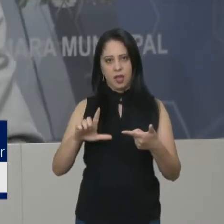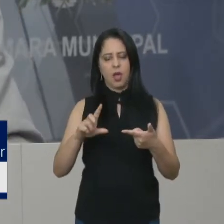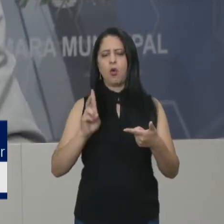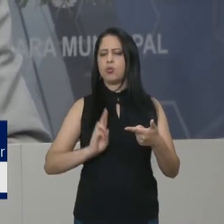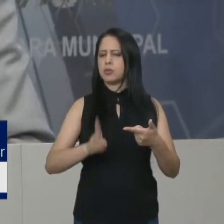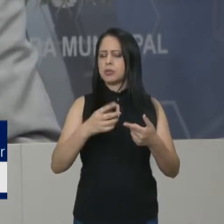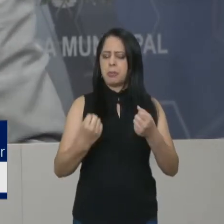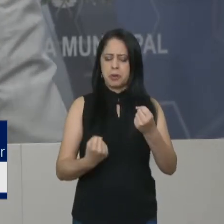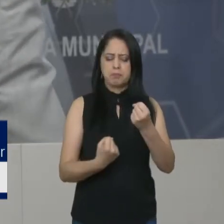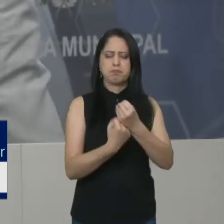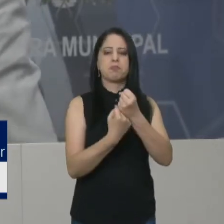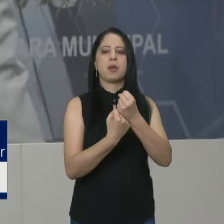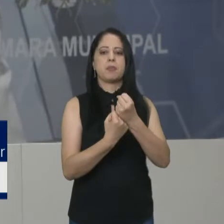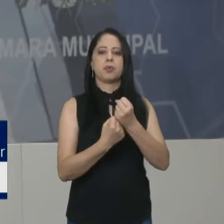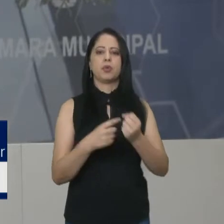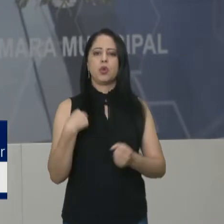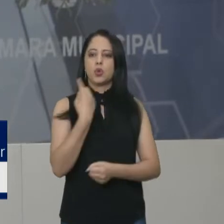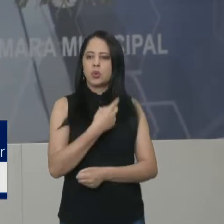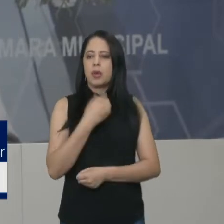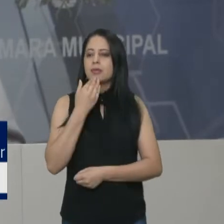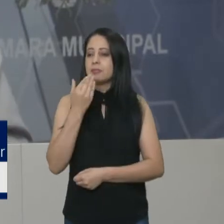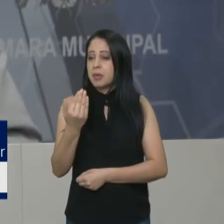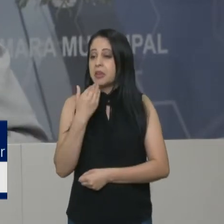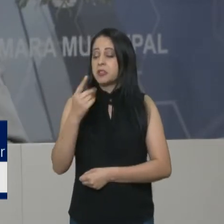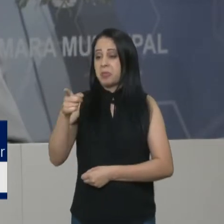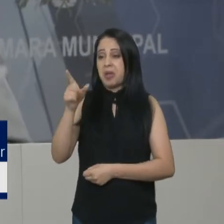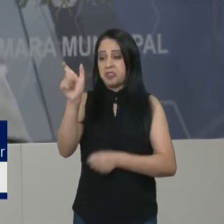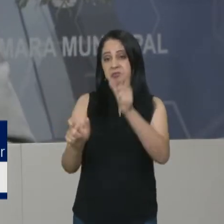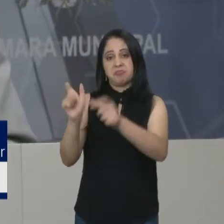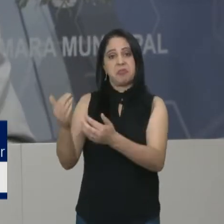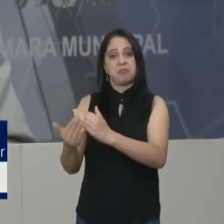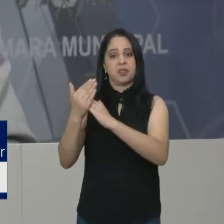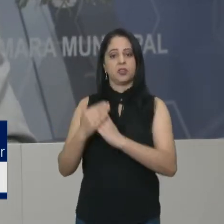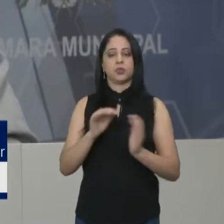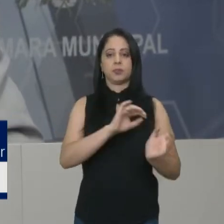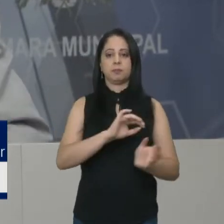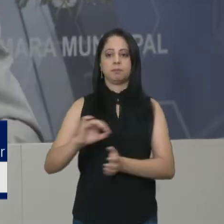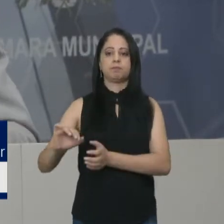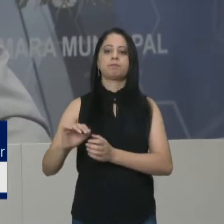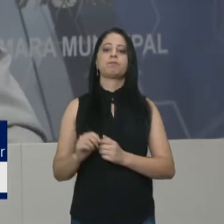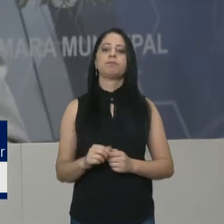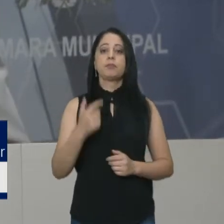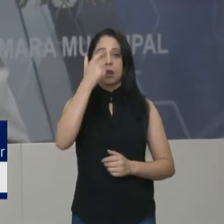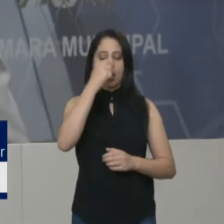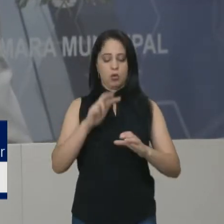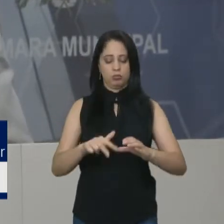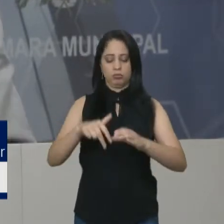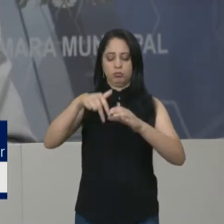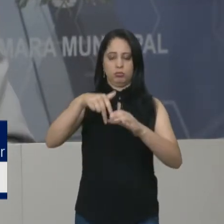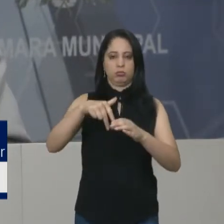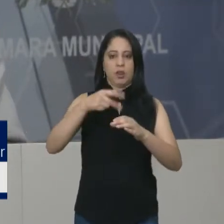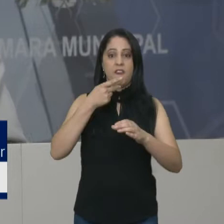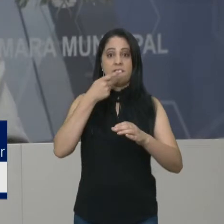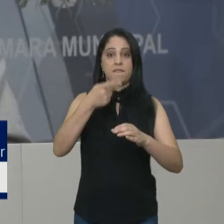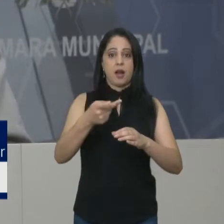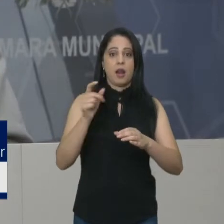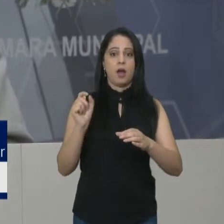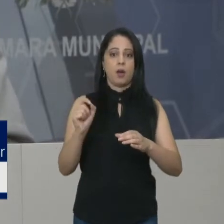disposição com as nossas demandas. E eu vim aqui a essa tribuna falar um pouco daquilo que nós temos realizado através do